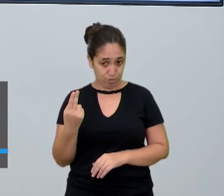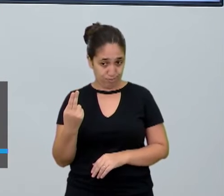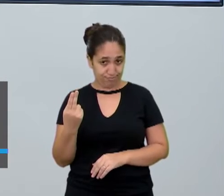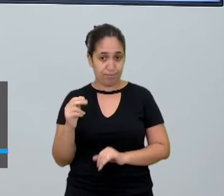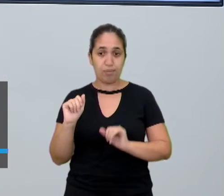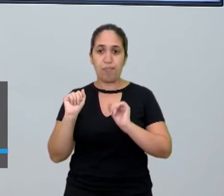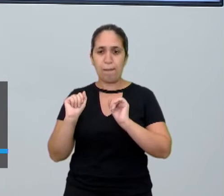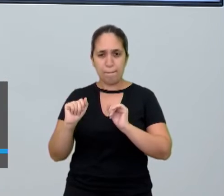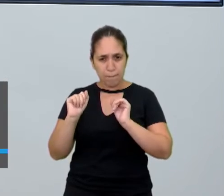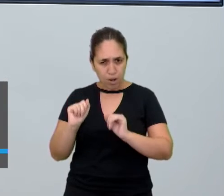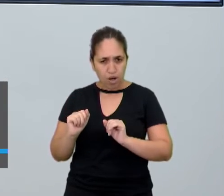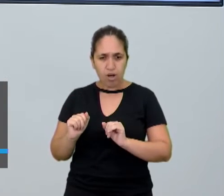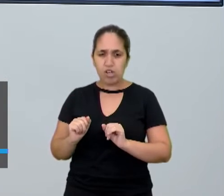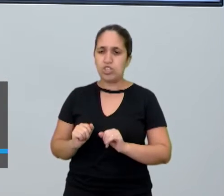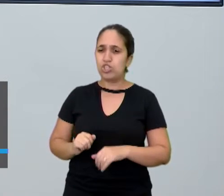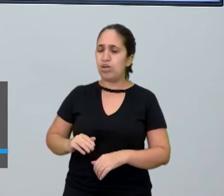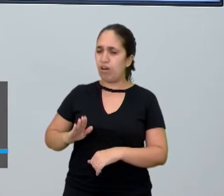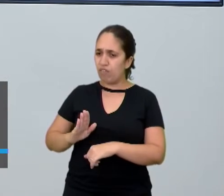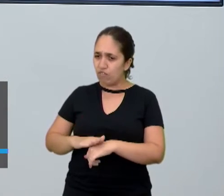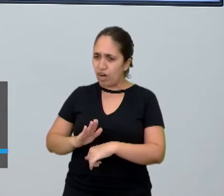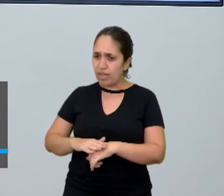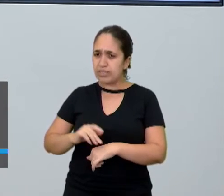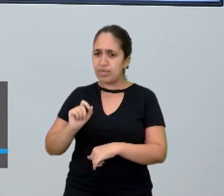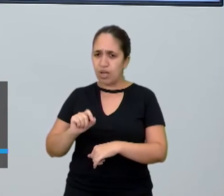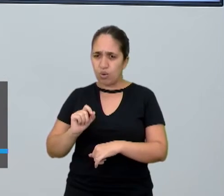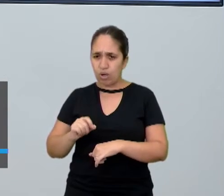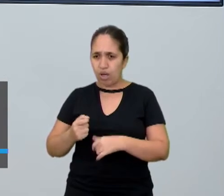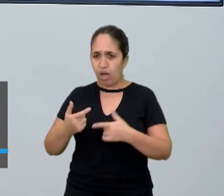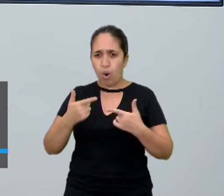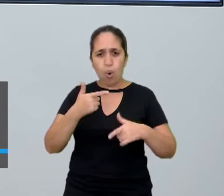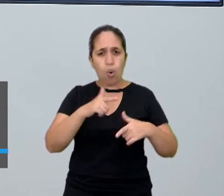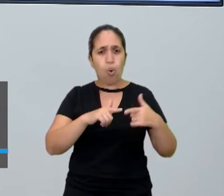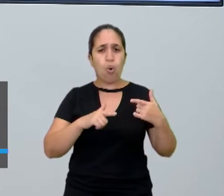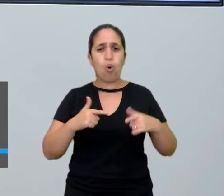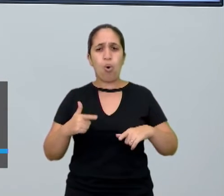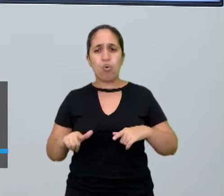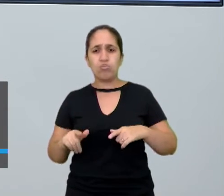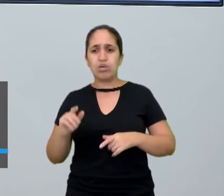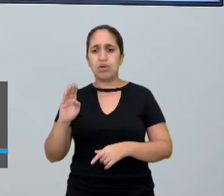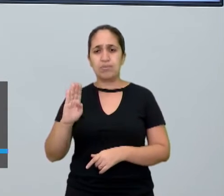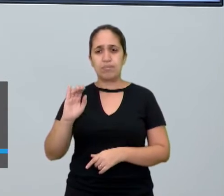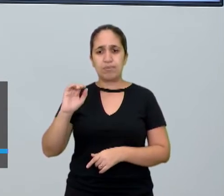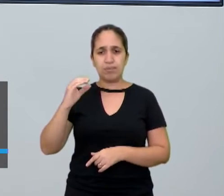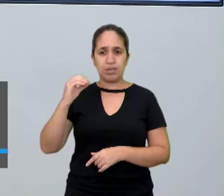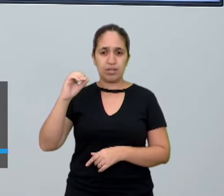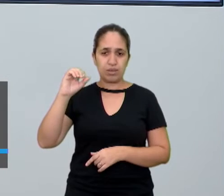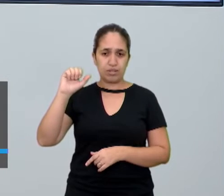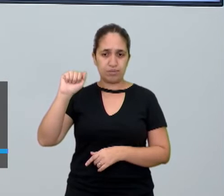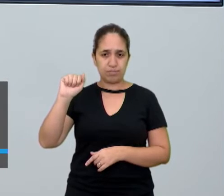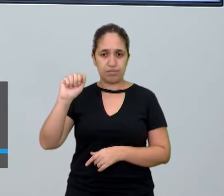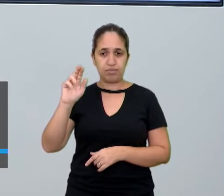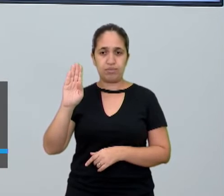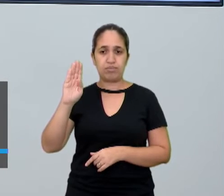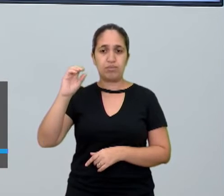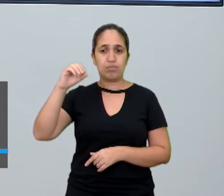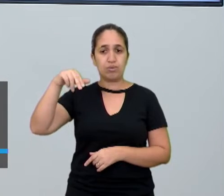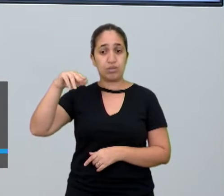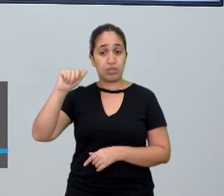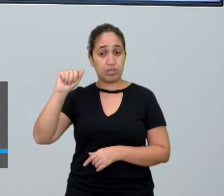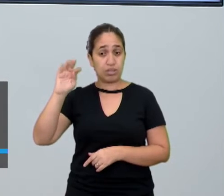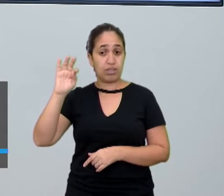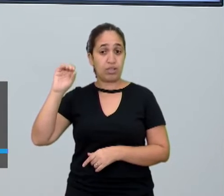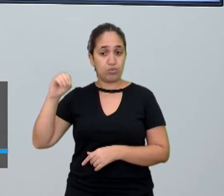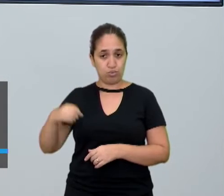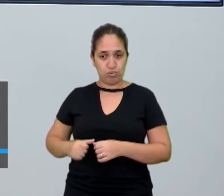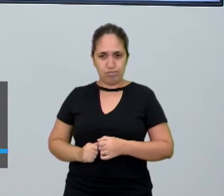ainda ativar a secreção de outras enzimas, principalmente bicarbonato e sais biliares. Justamente se você tem,